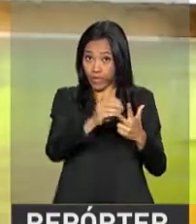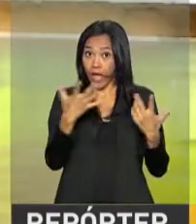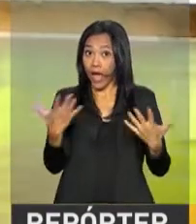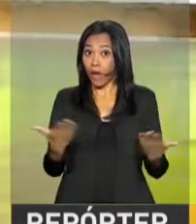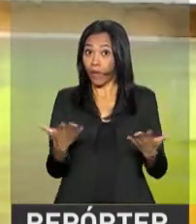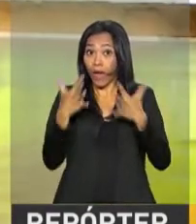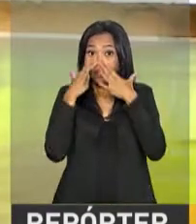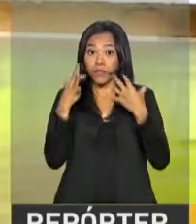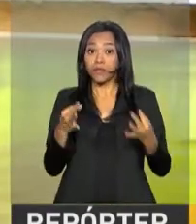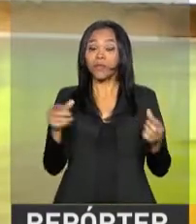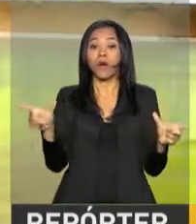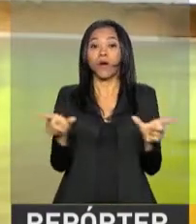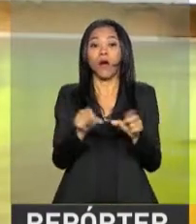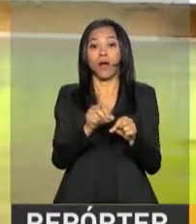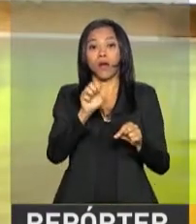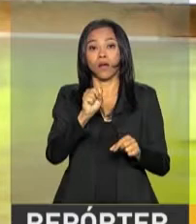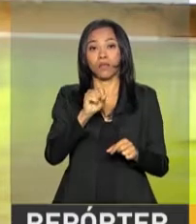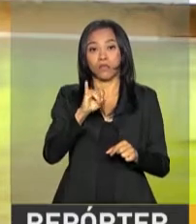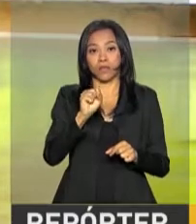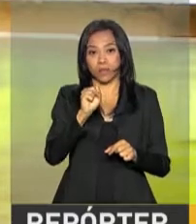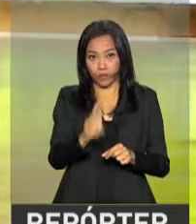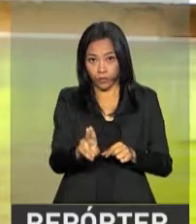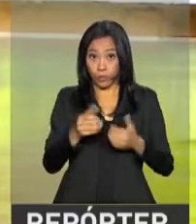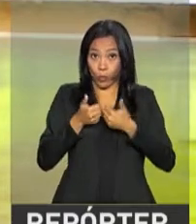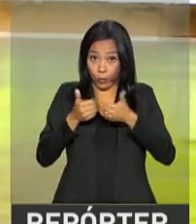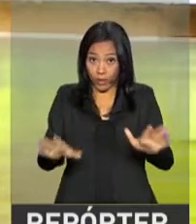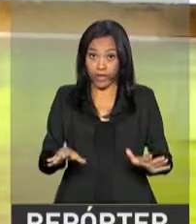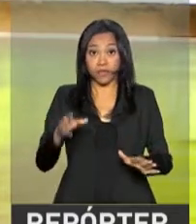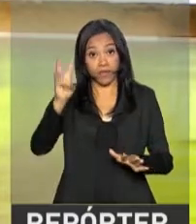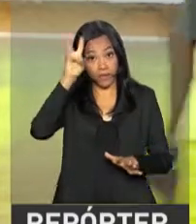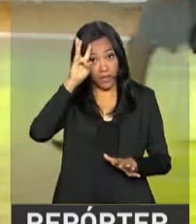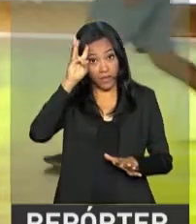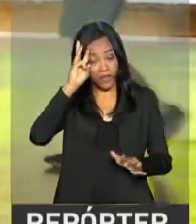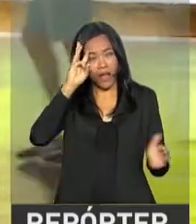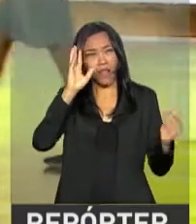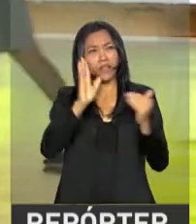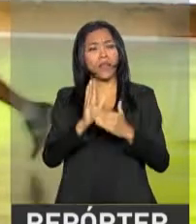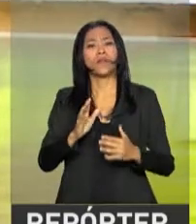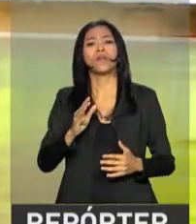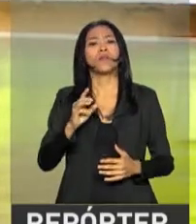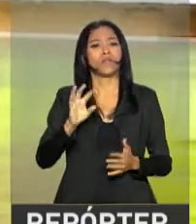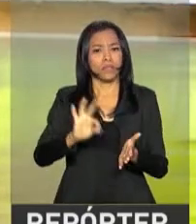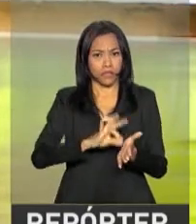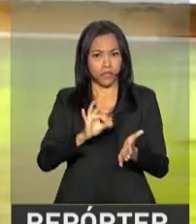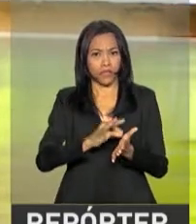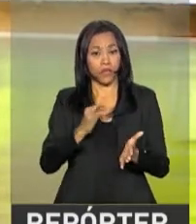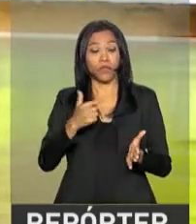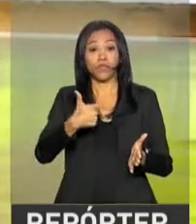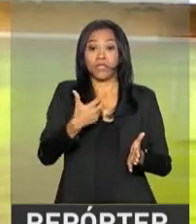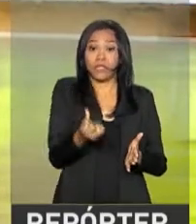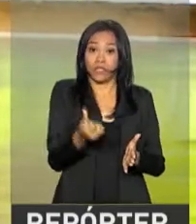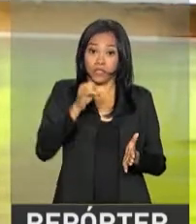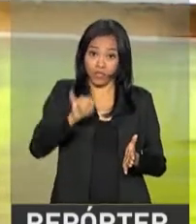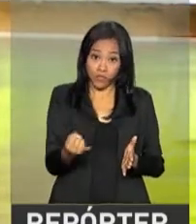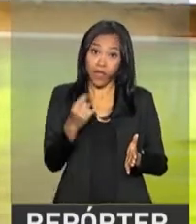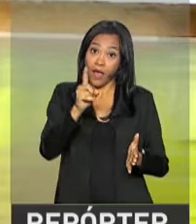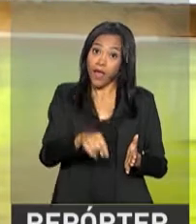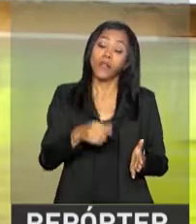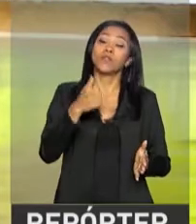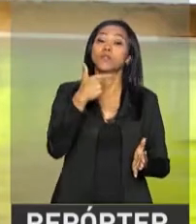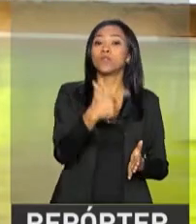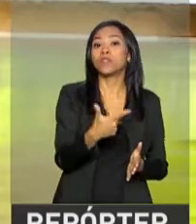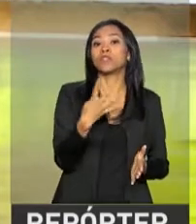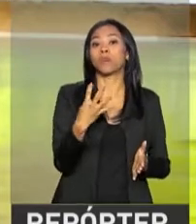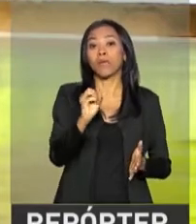o sisu as inscrições começam nesta terça feira e vão até o dia 26 de janeiro são 240 mil vagas em